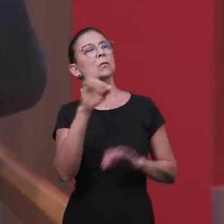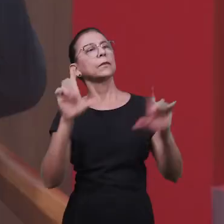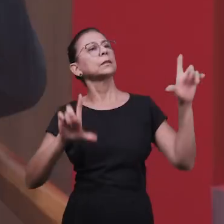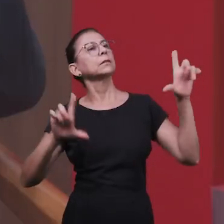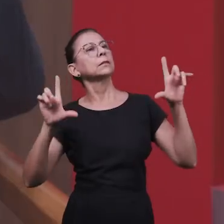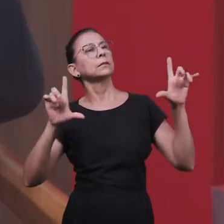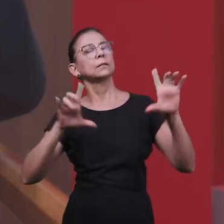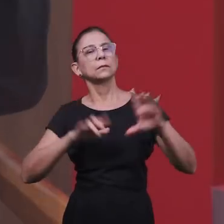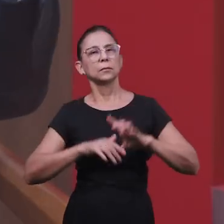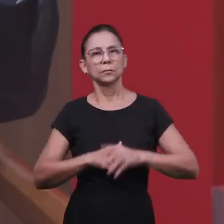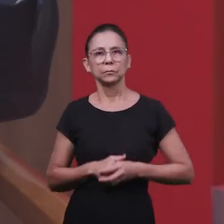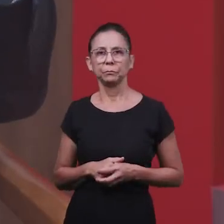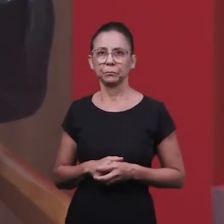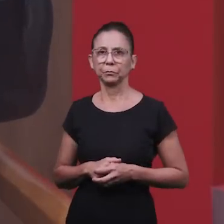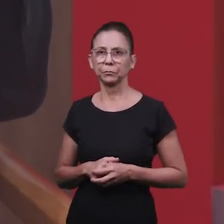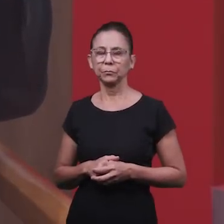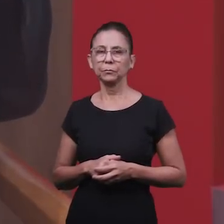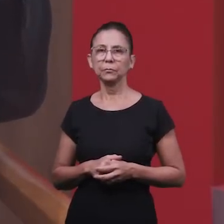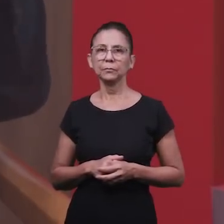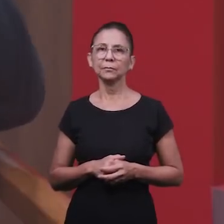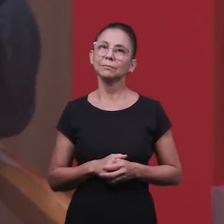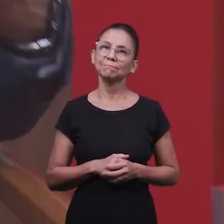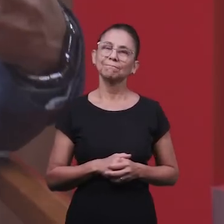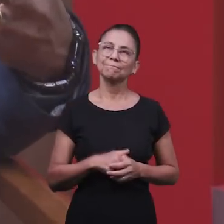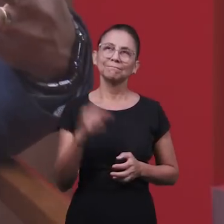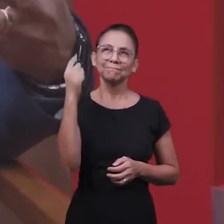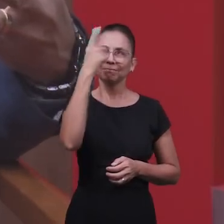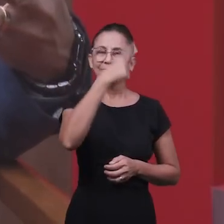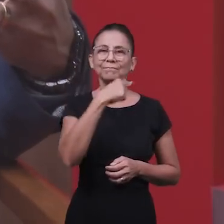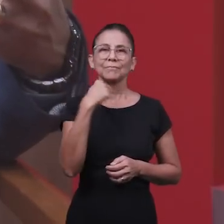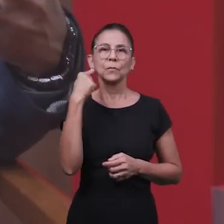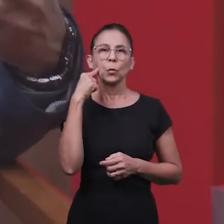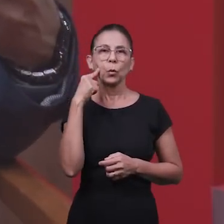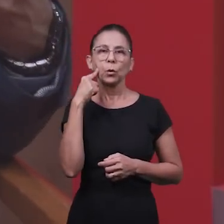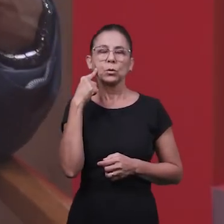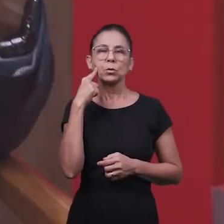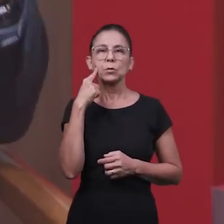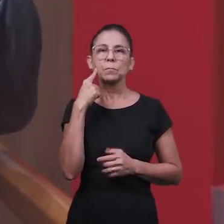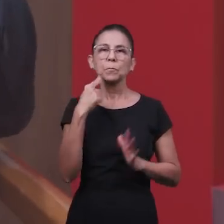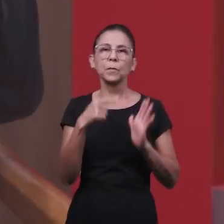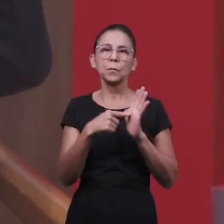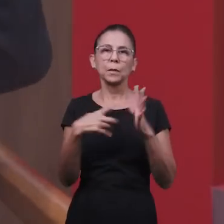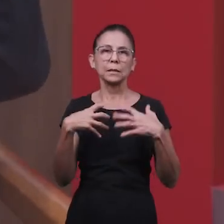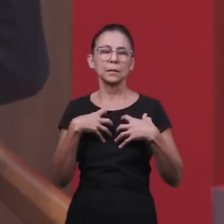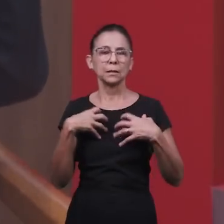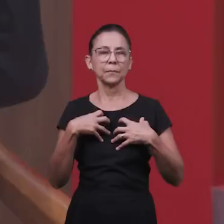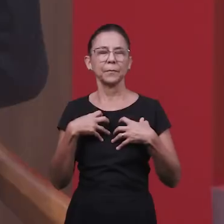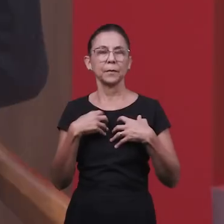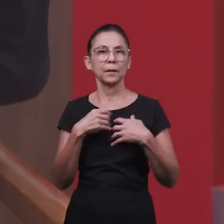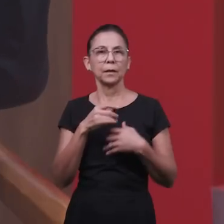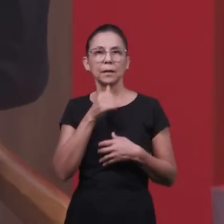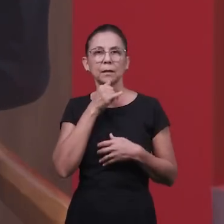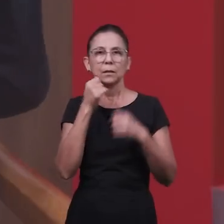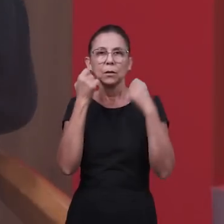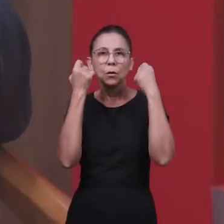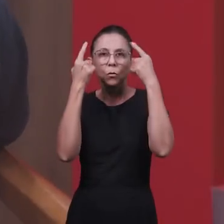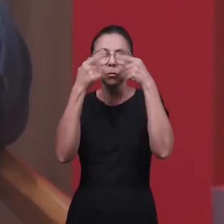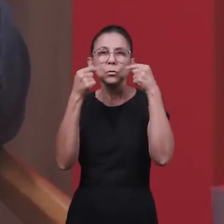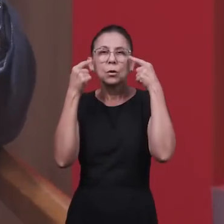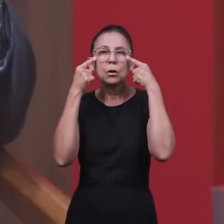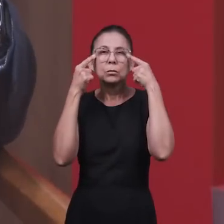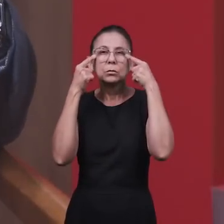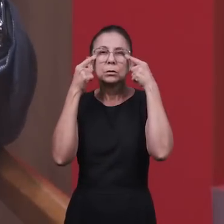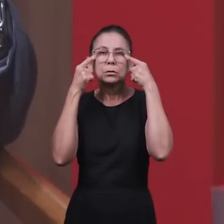ela expressa sentimentos. Por exemplo, os olhos, eles são cúmplices